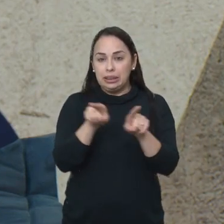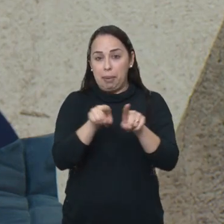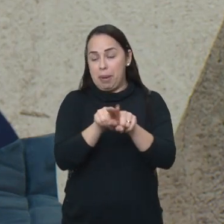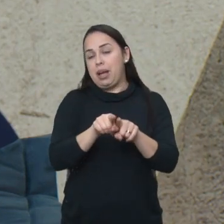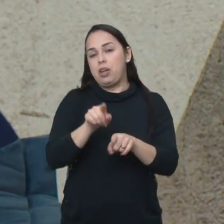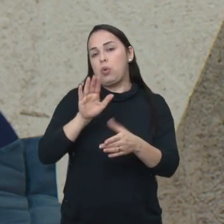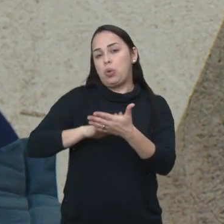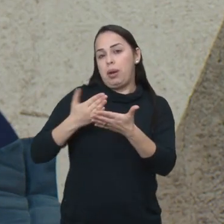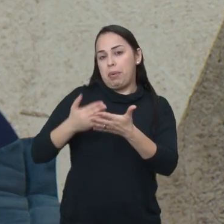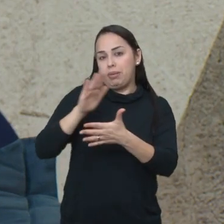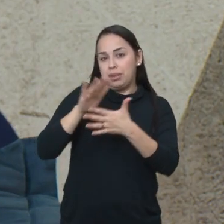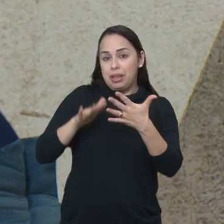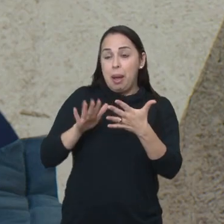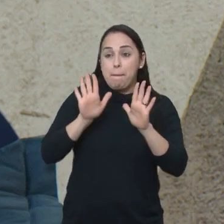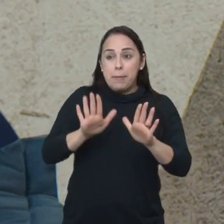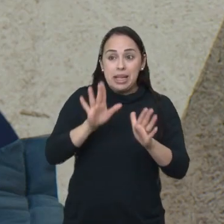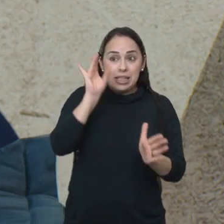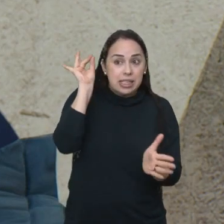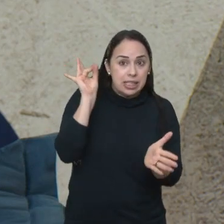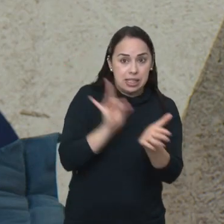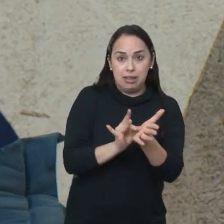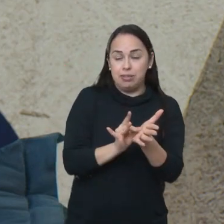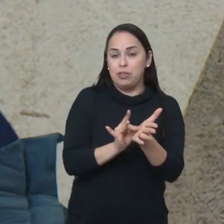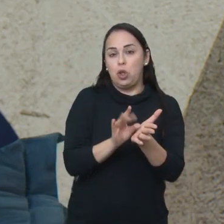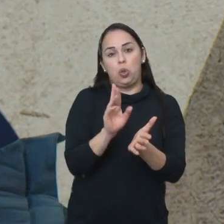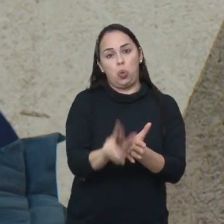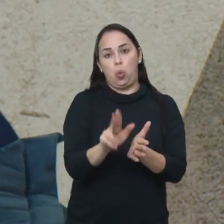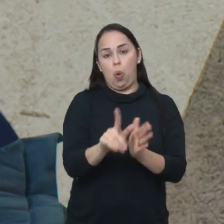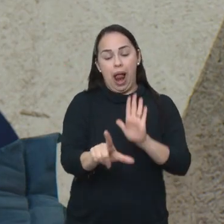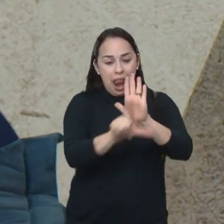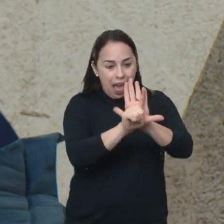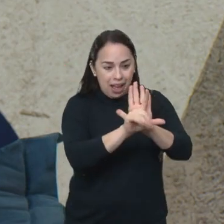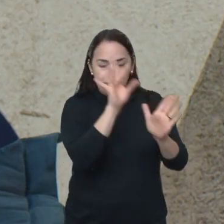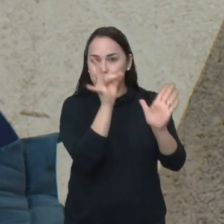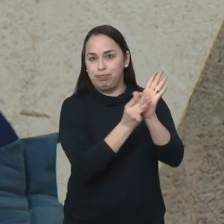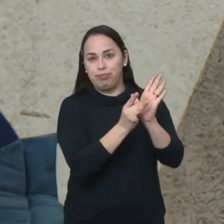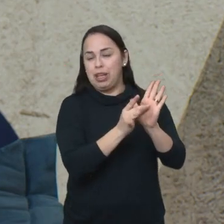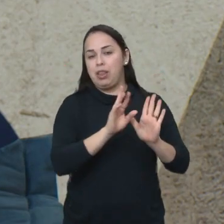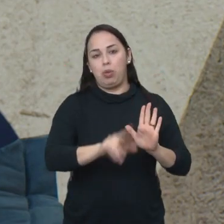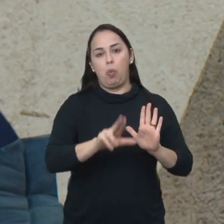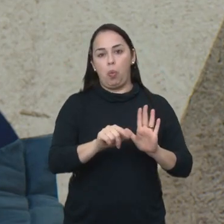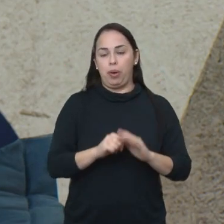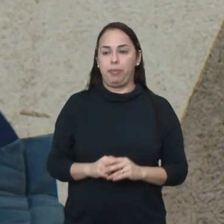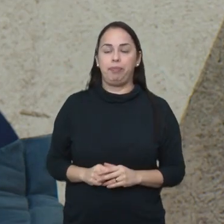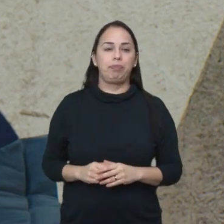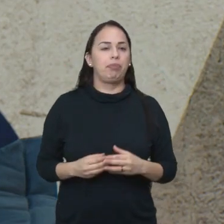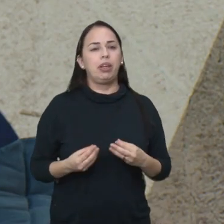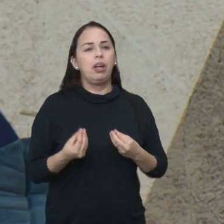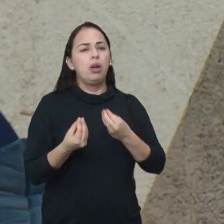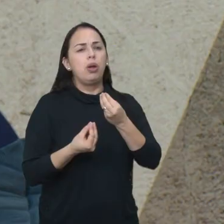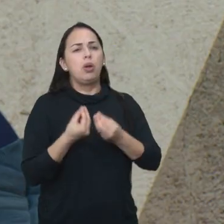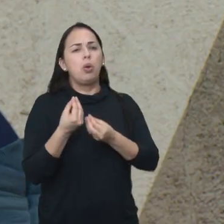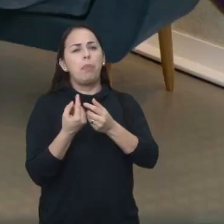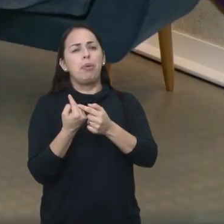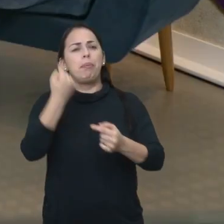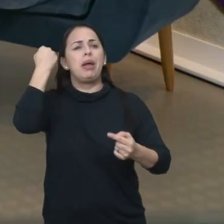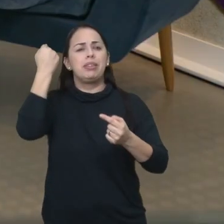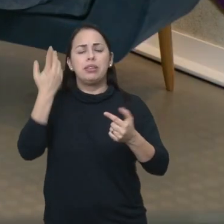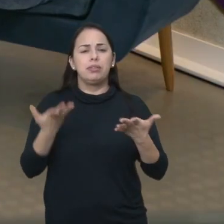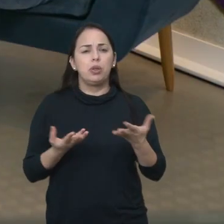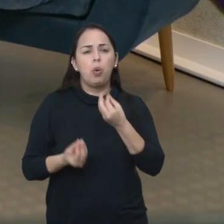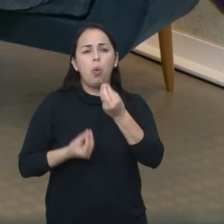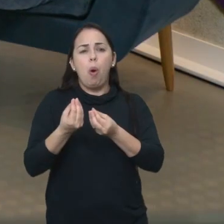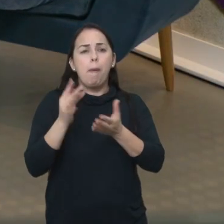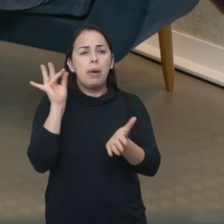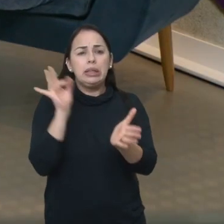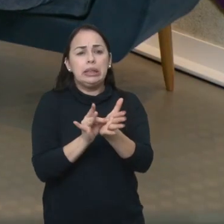os tradutores e intérpretes, mas não de forma reconhecida legalmente e regulamentada. E como que funcionava isso,